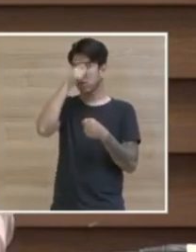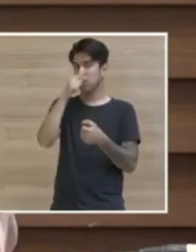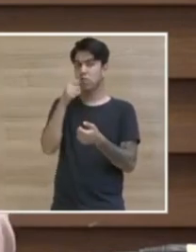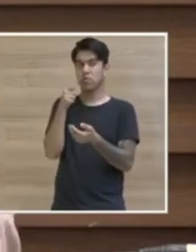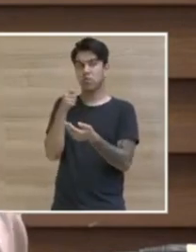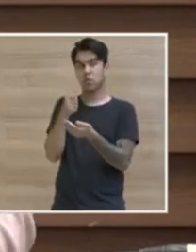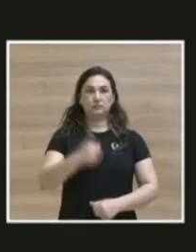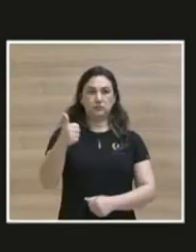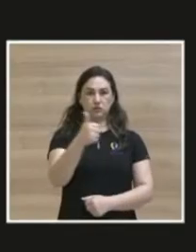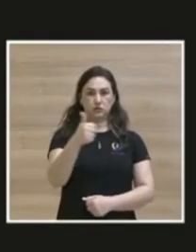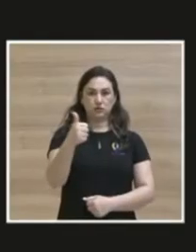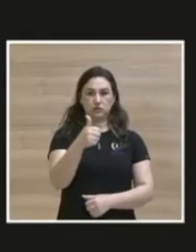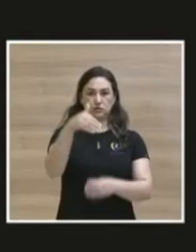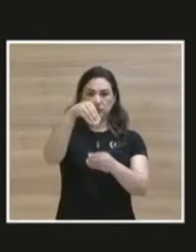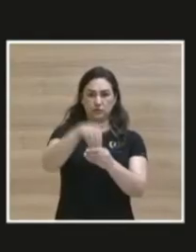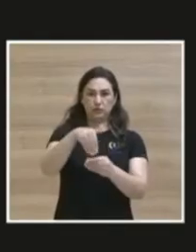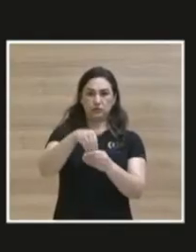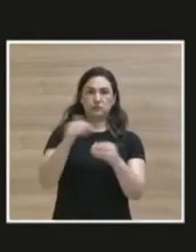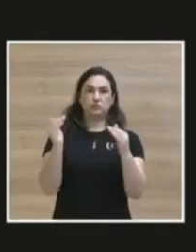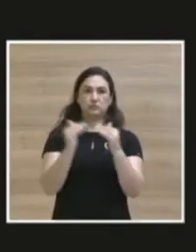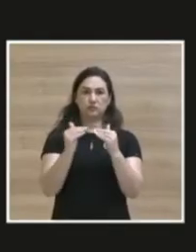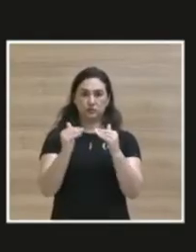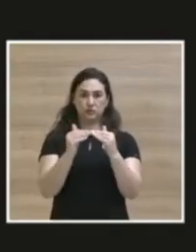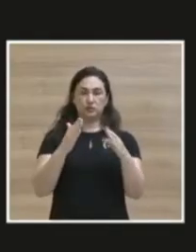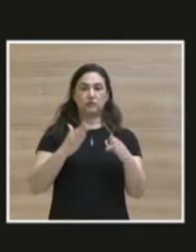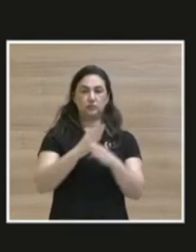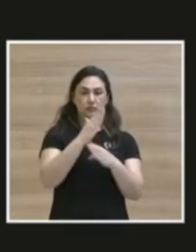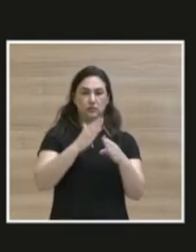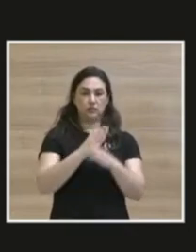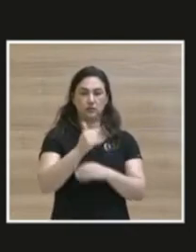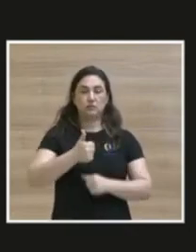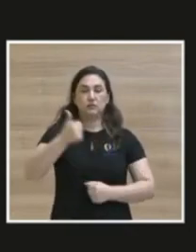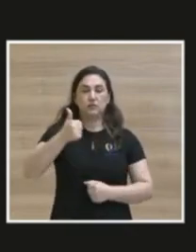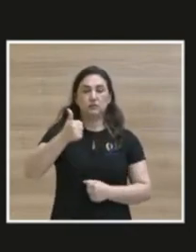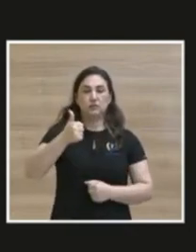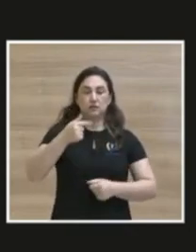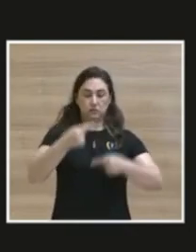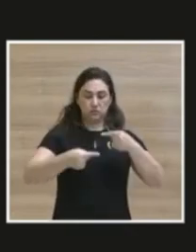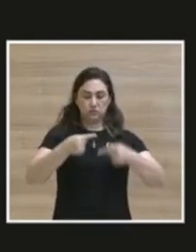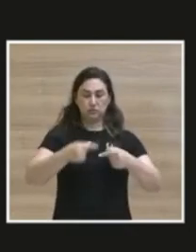quitar as suas dívidas. Na primeira votação, os 11 vereadores aprovaram a matéria.